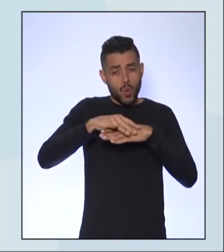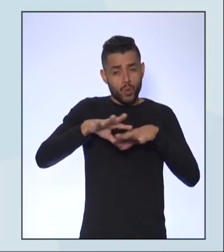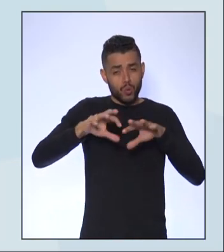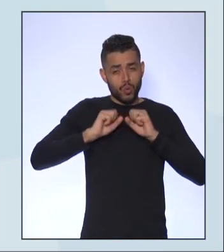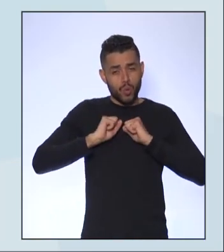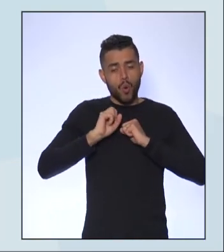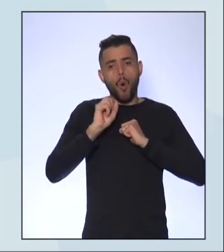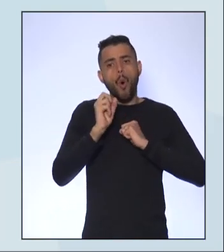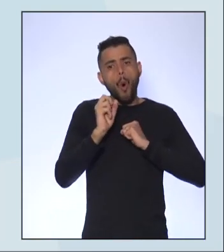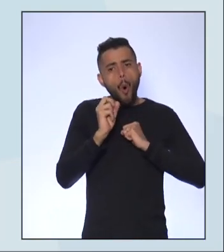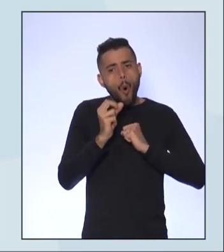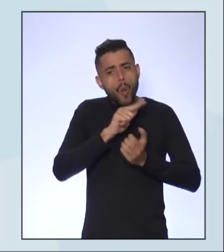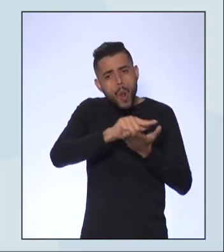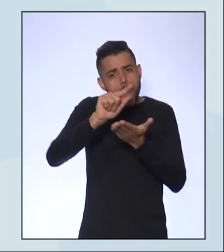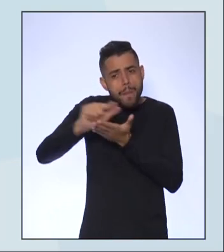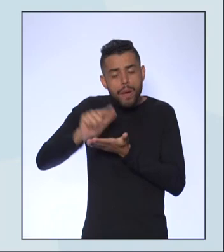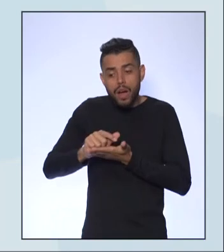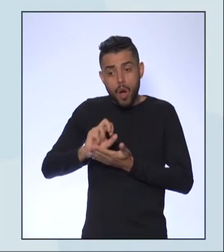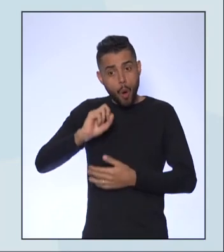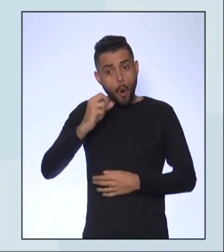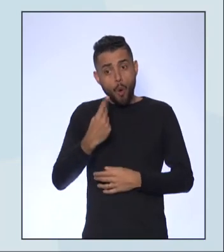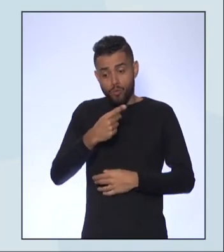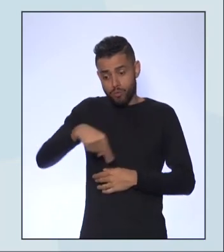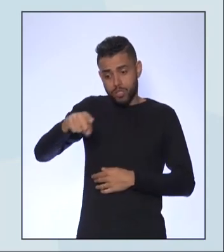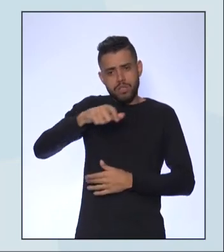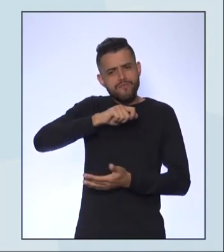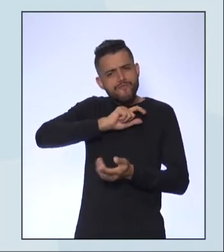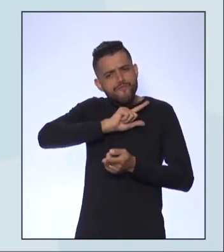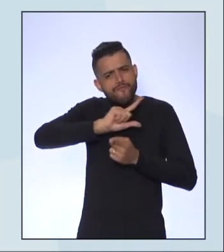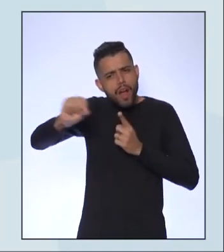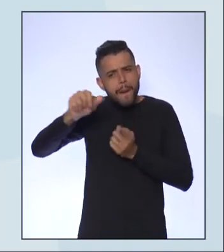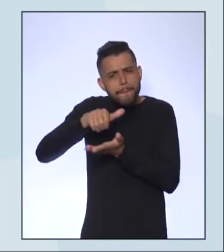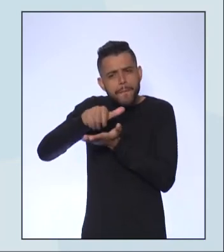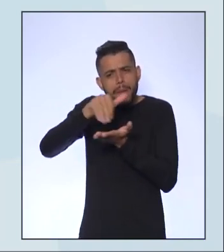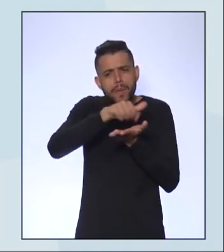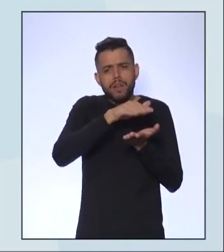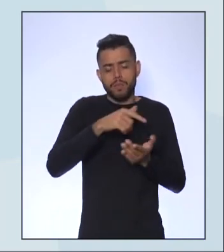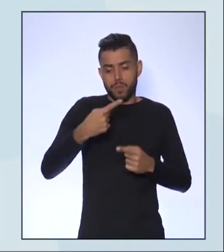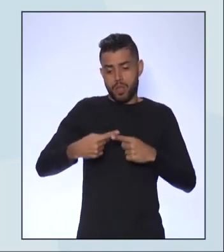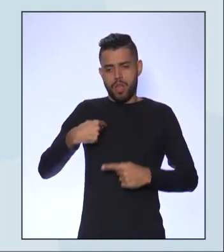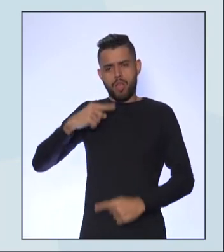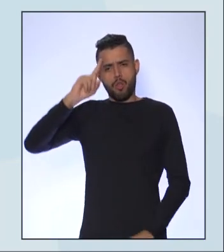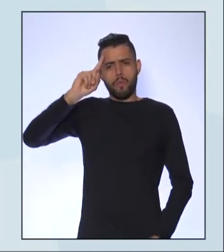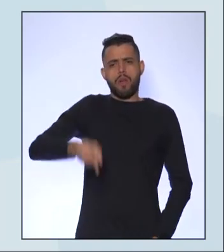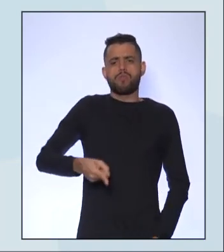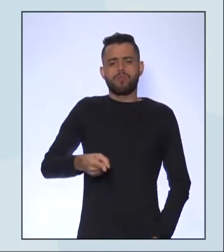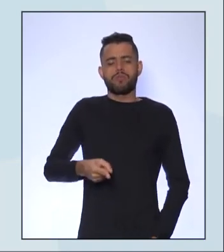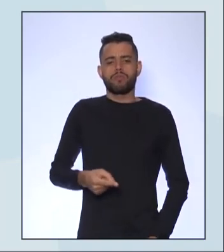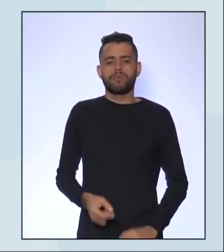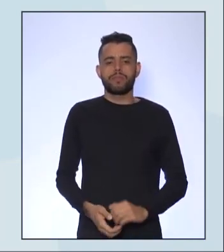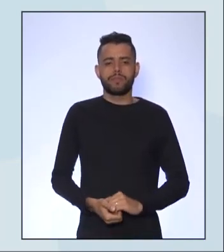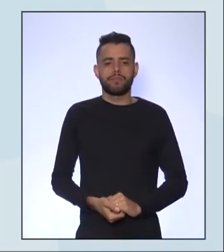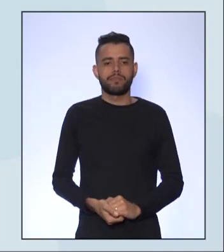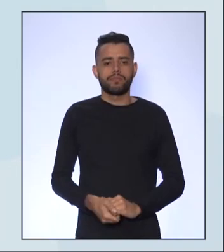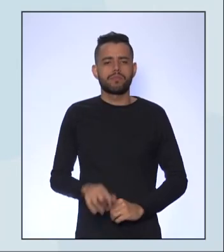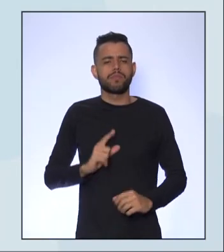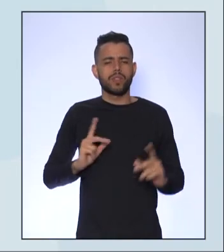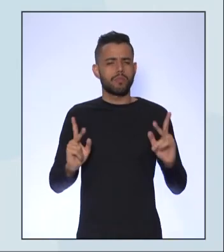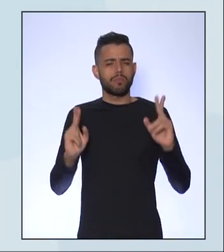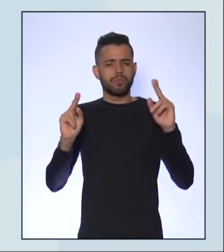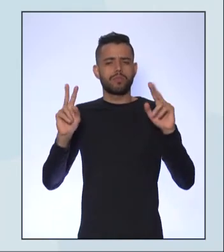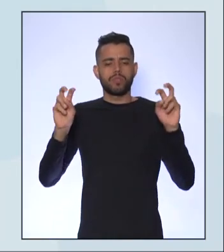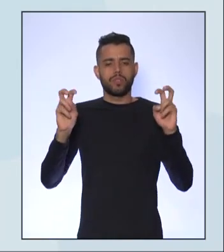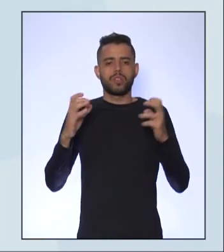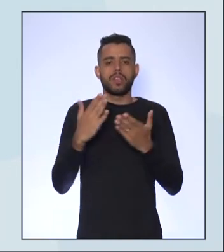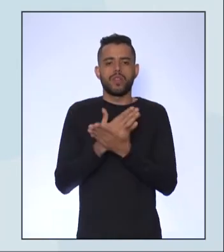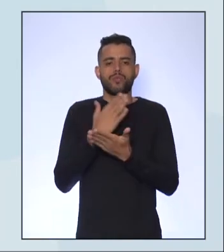tudo para o olho da rua. Aqui mando eu. Esse é um trecho do livro O